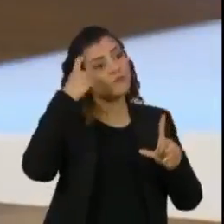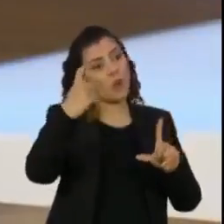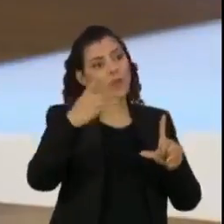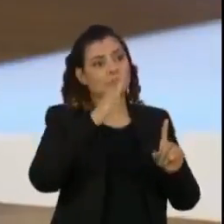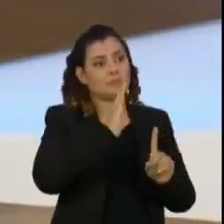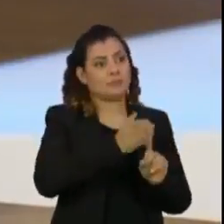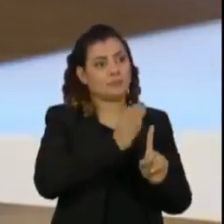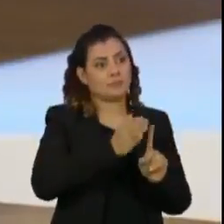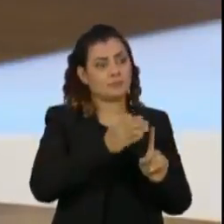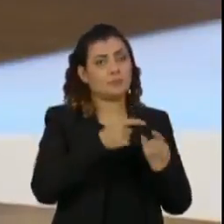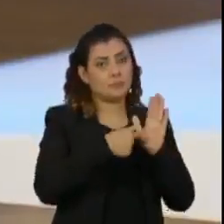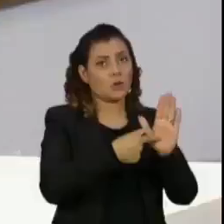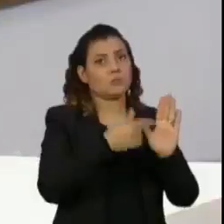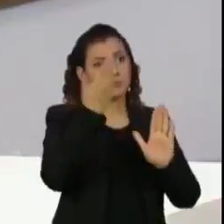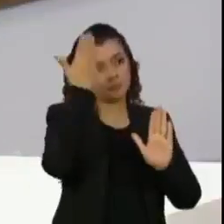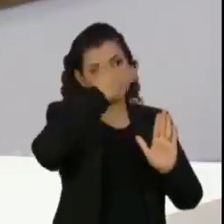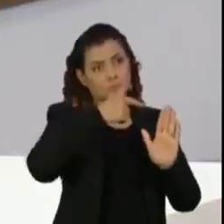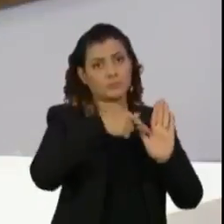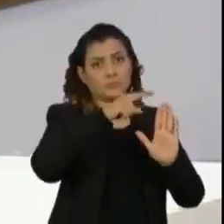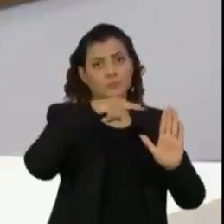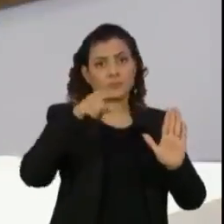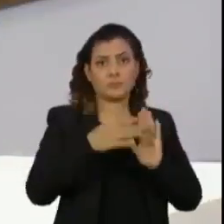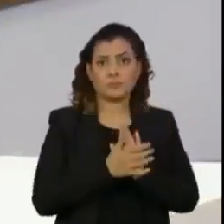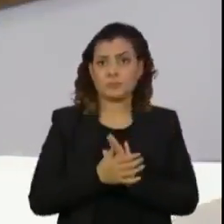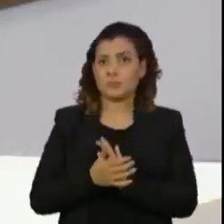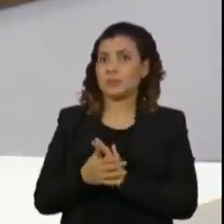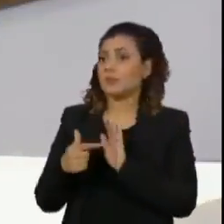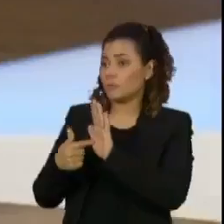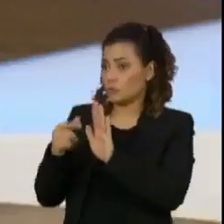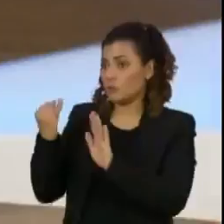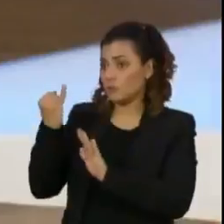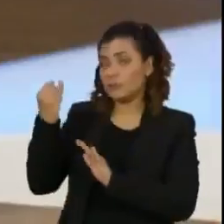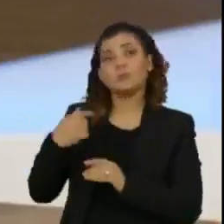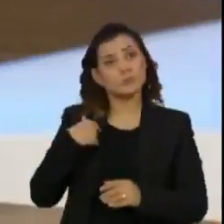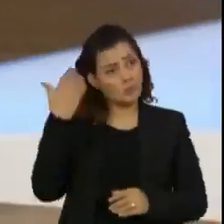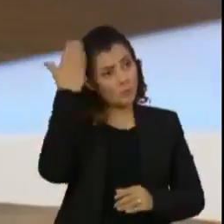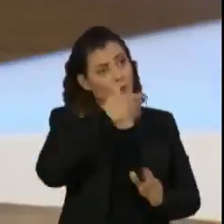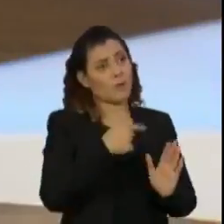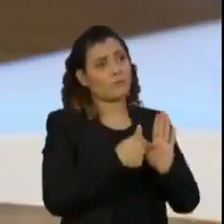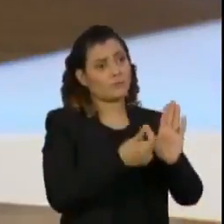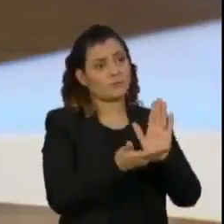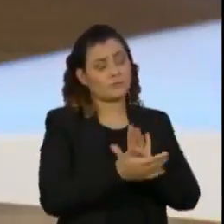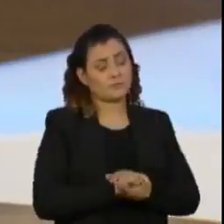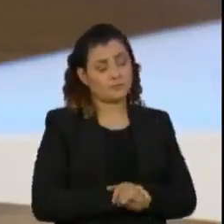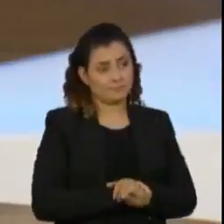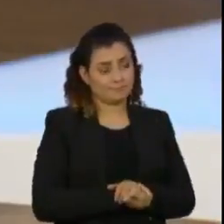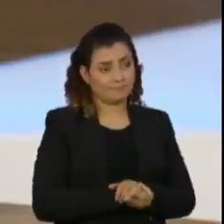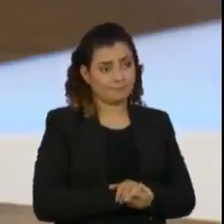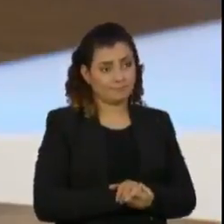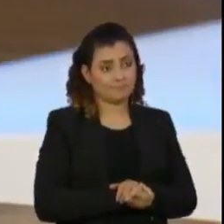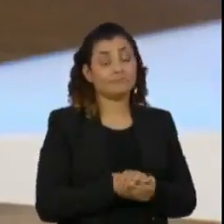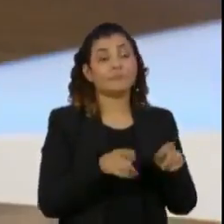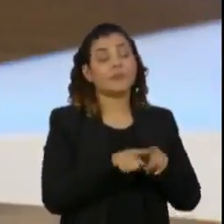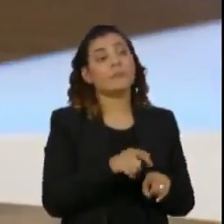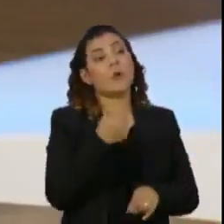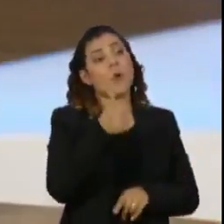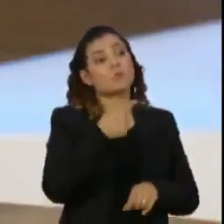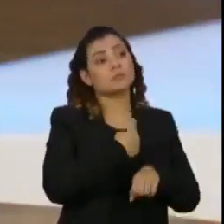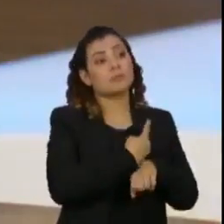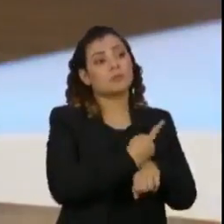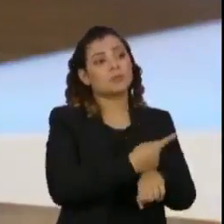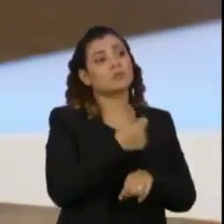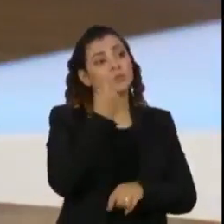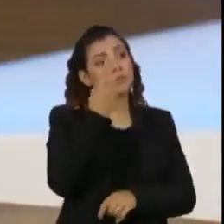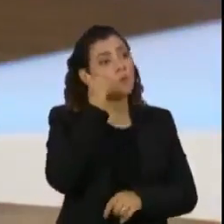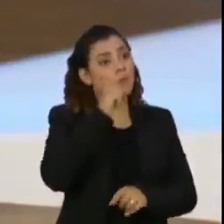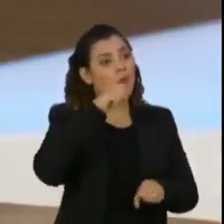sexual. Para mostrar às pessoas como é importante. Eu mostro. Nós temos aí, a cada 11 minutos, uma